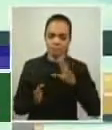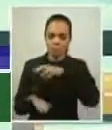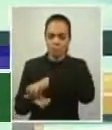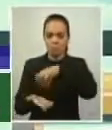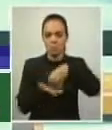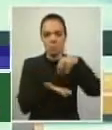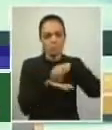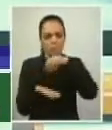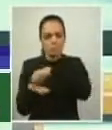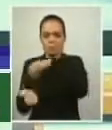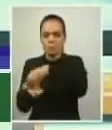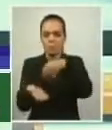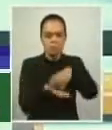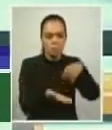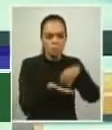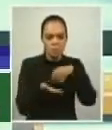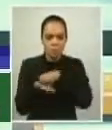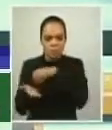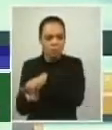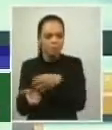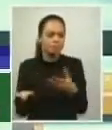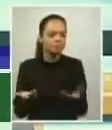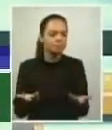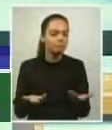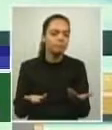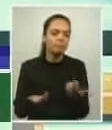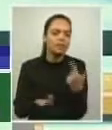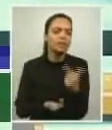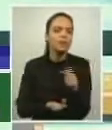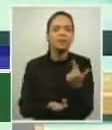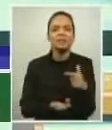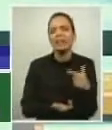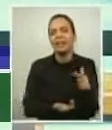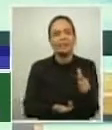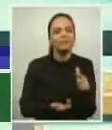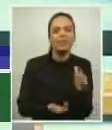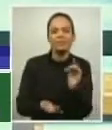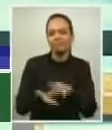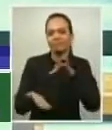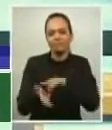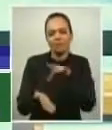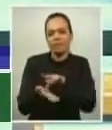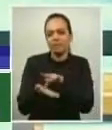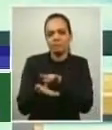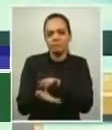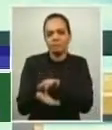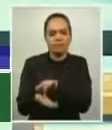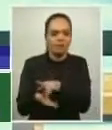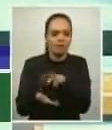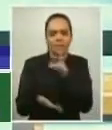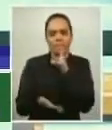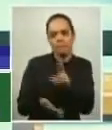grupos no universo mais restrito e não tem que necessariamente responder